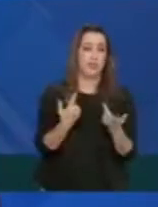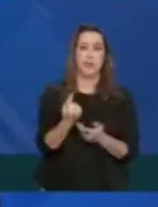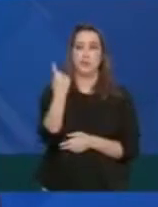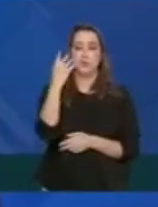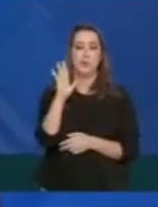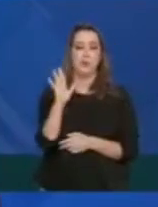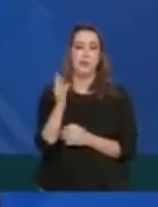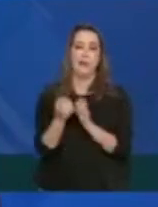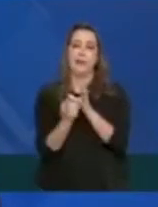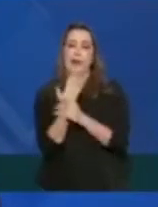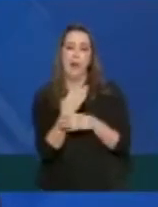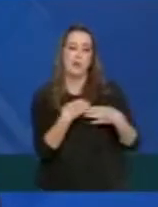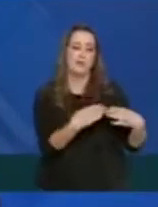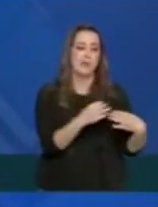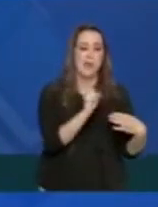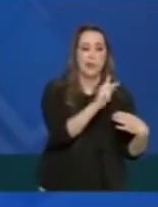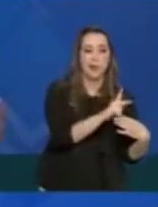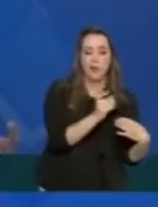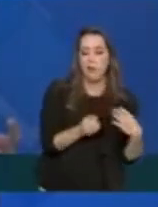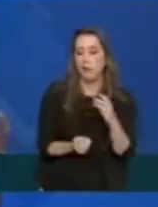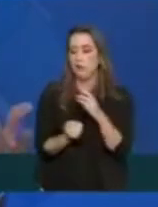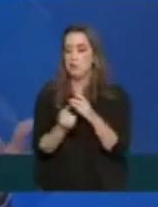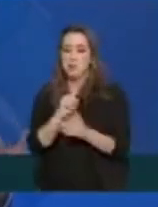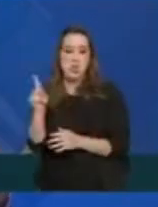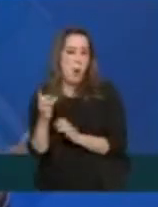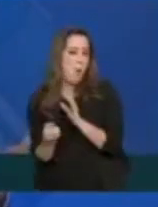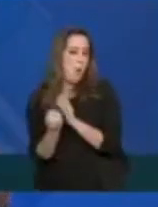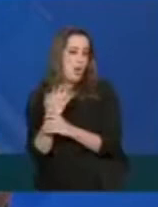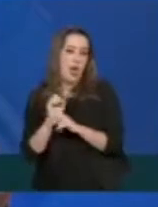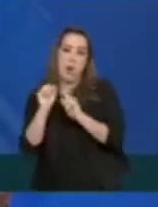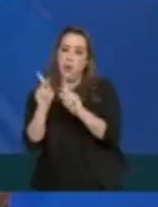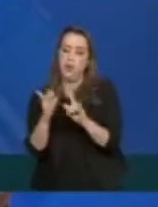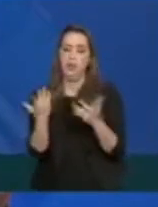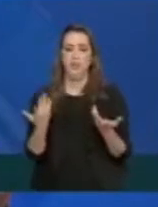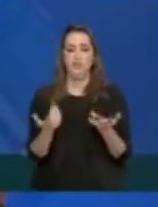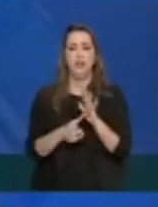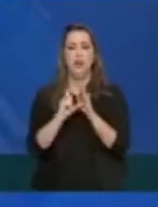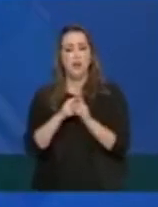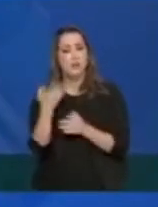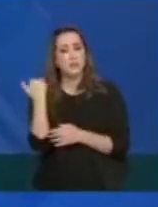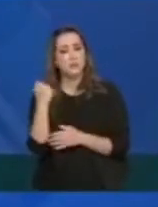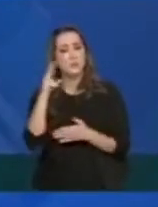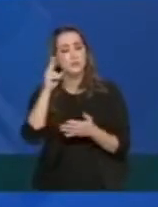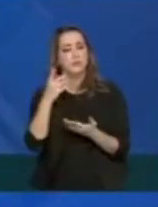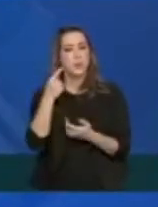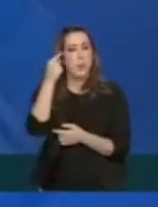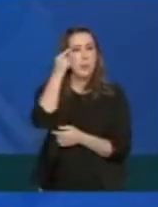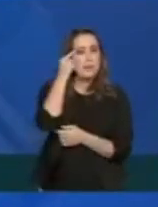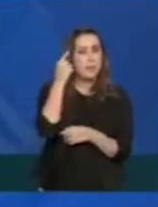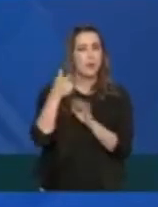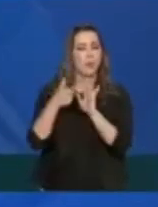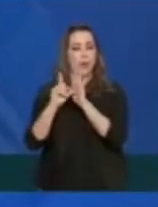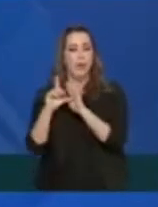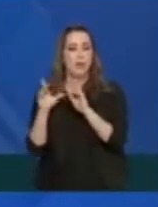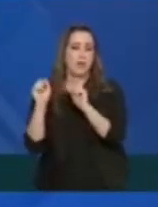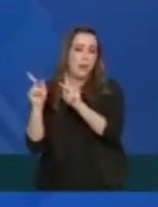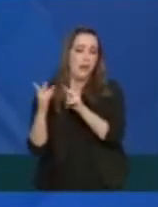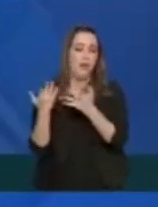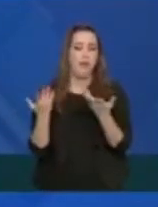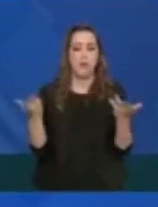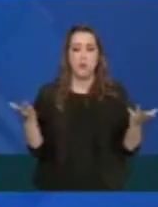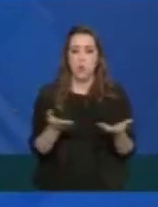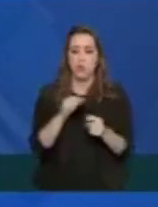com divergências entre criar ou não criar. Aquela leitura, naquele momento, talvez tivesse um significado, e essa posição hoje talvez tenha um